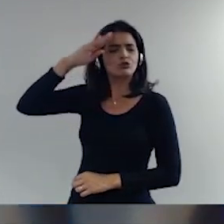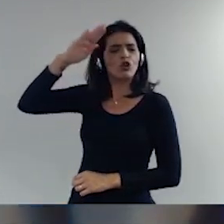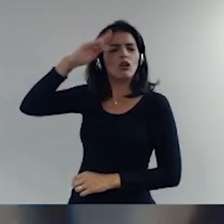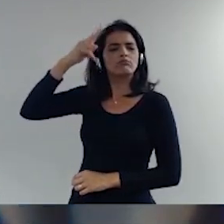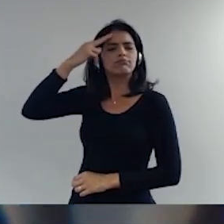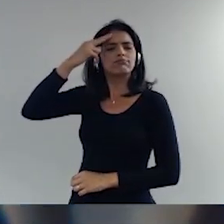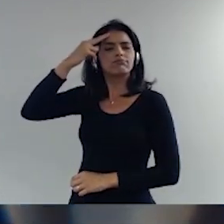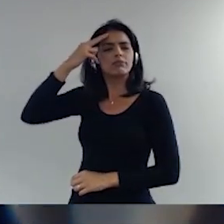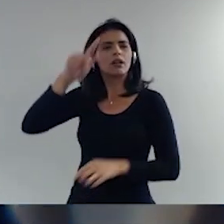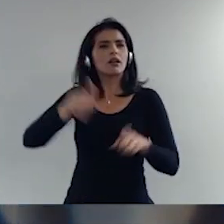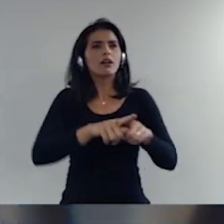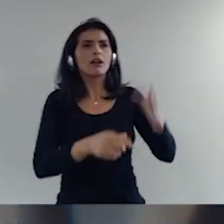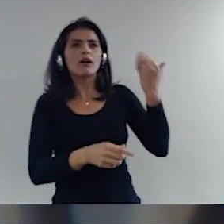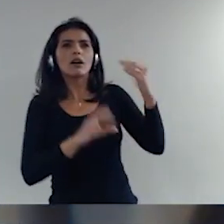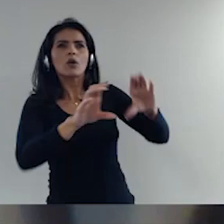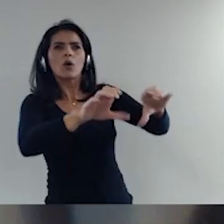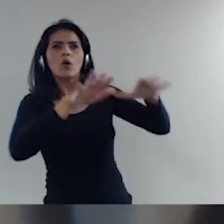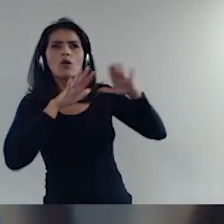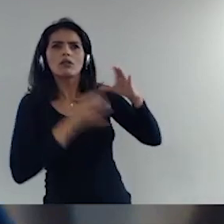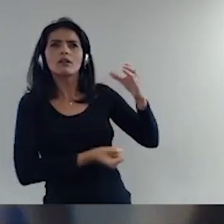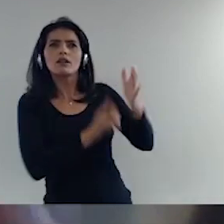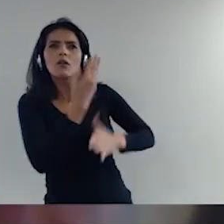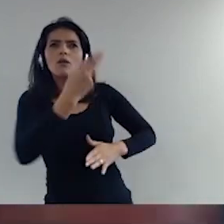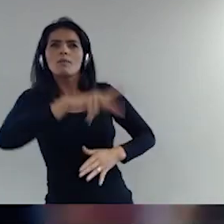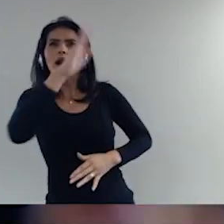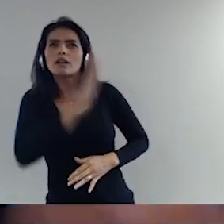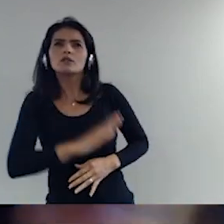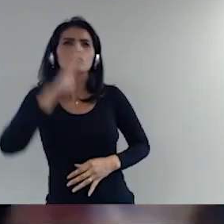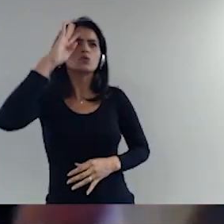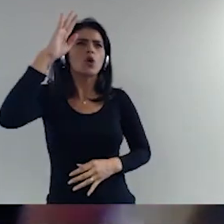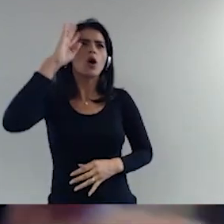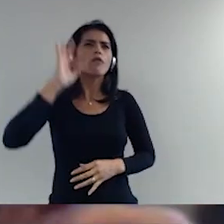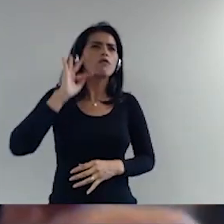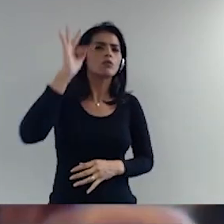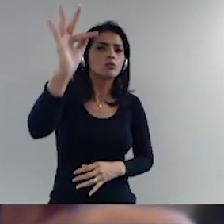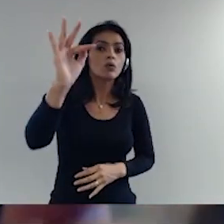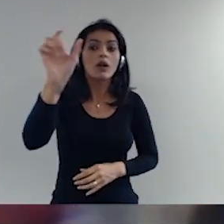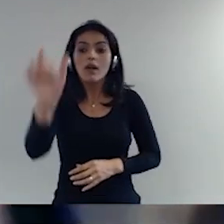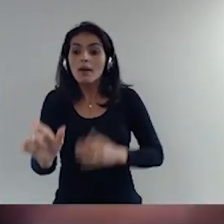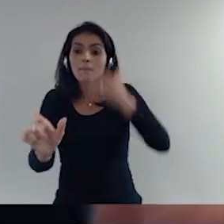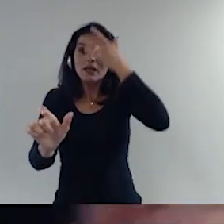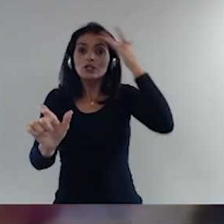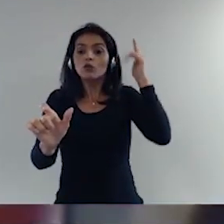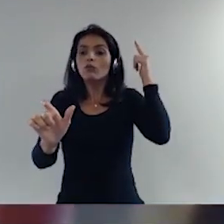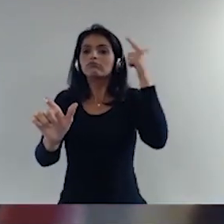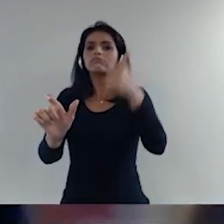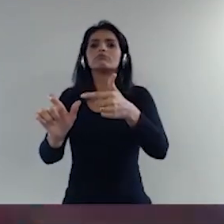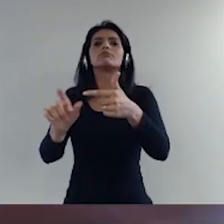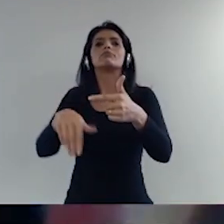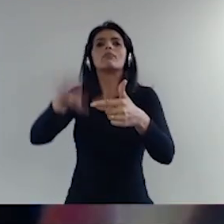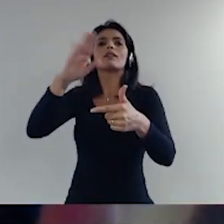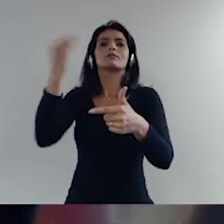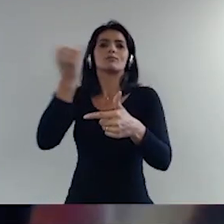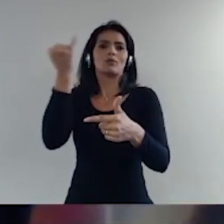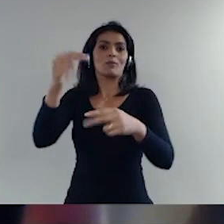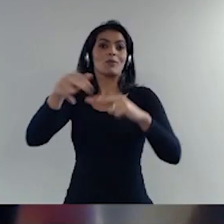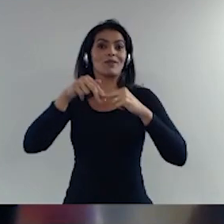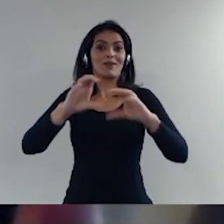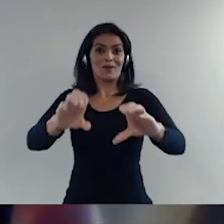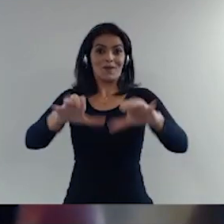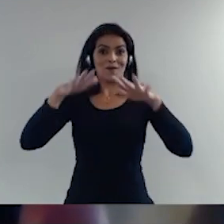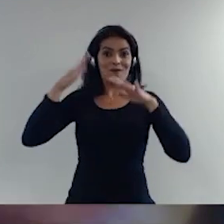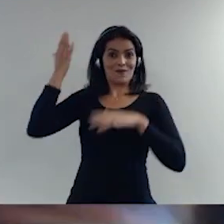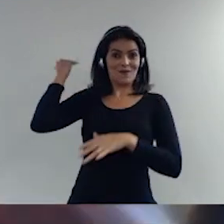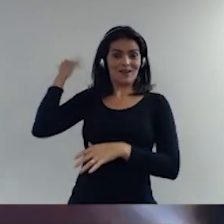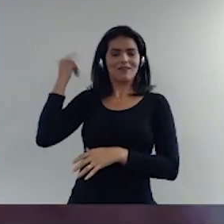Constituinte propugnou em nos trazer, em que o homem seja mais importante, daí que o Constituinte casou essa